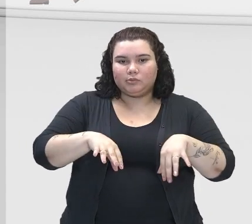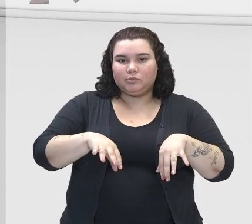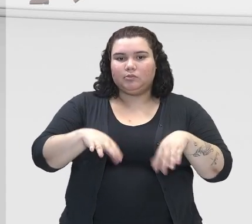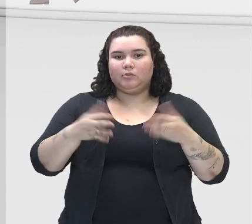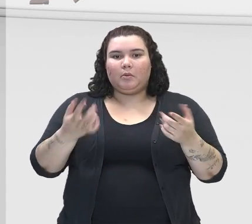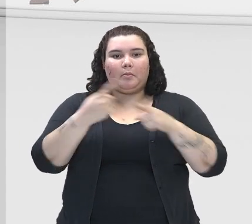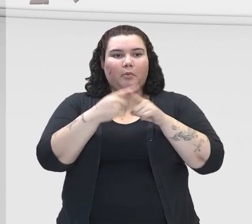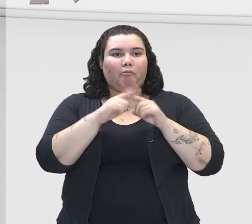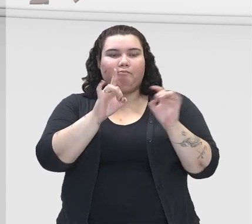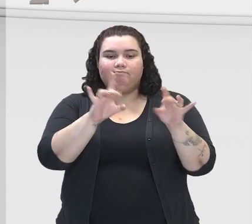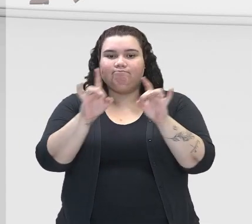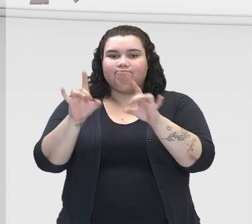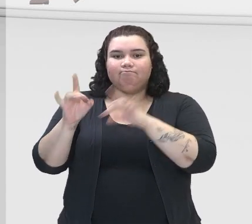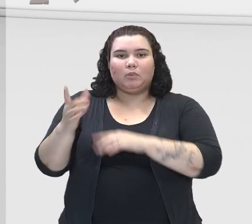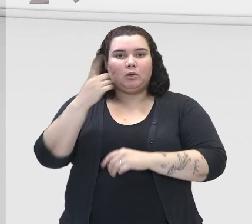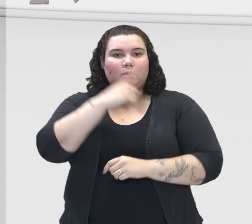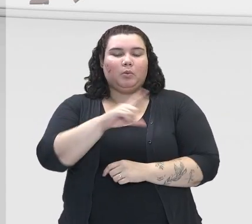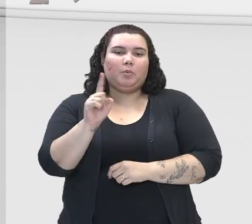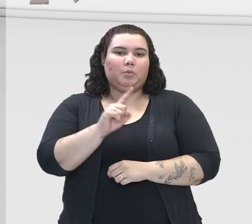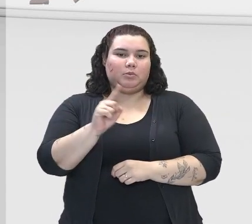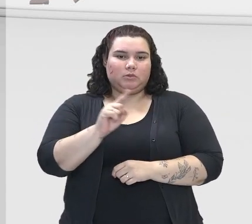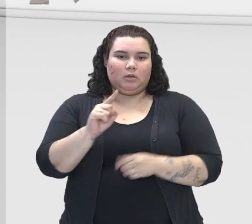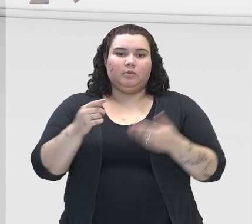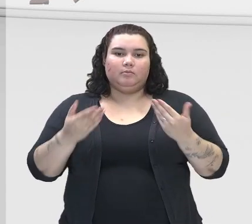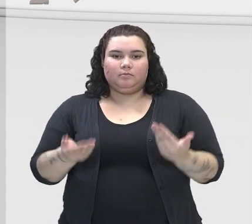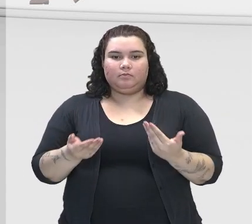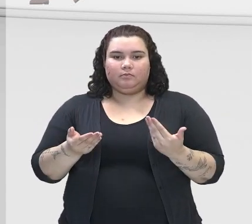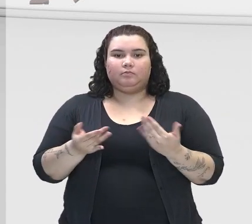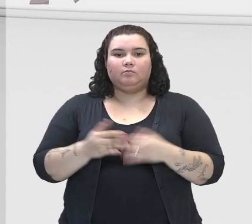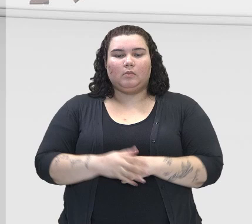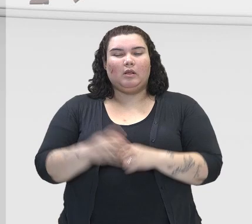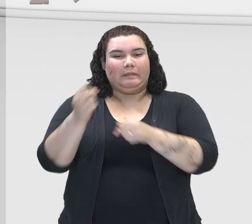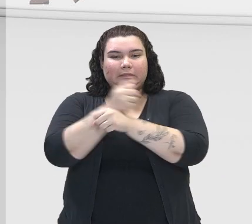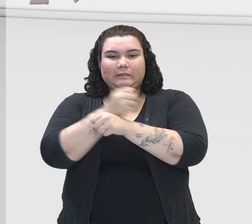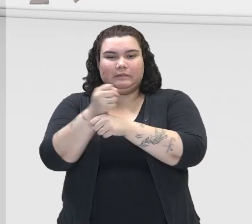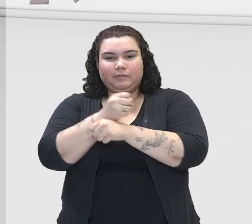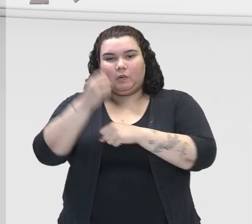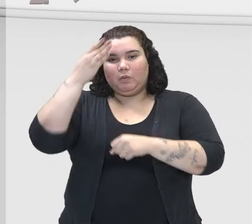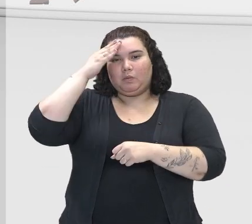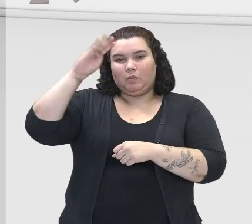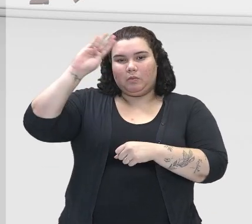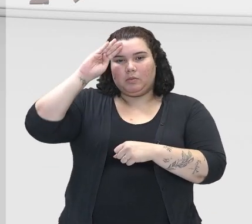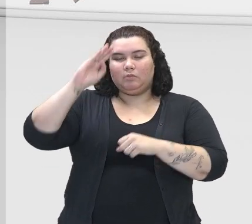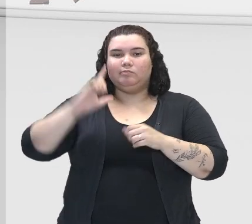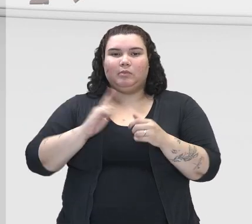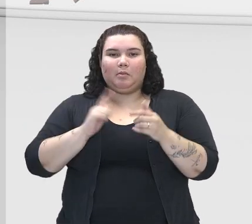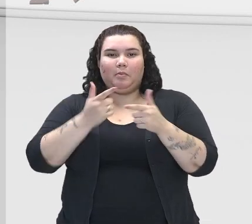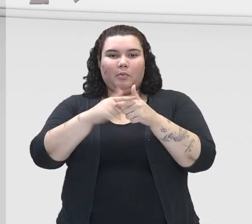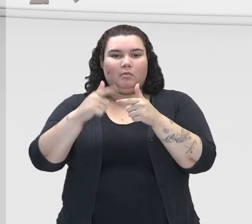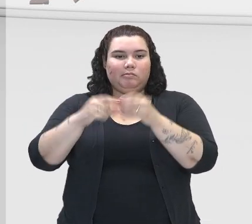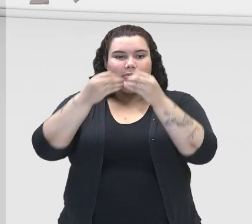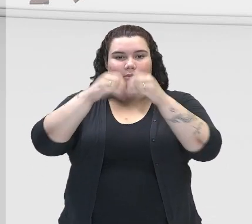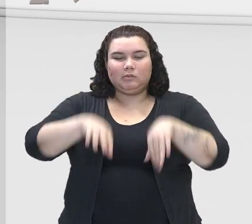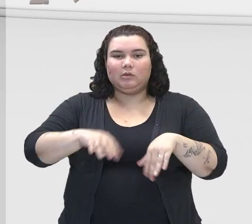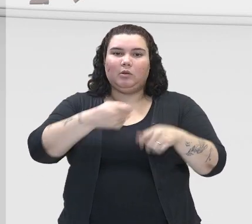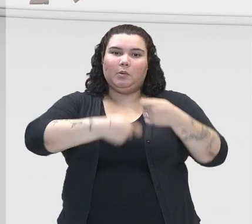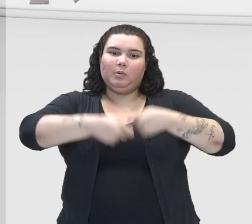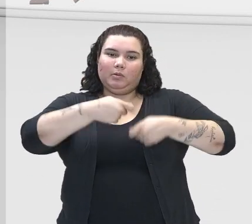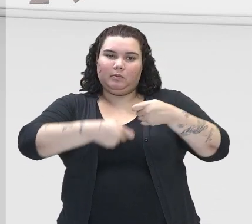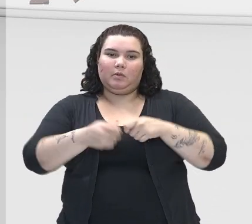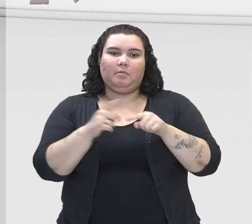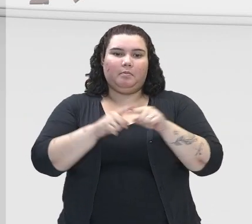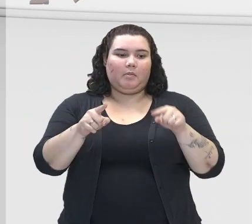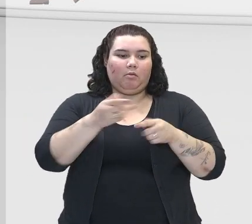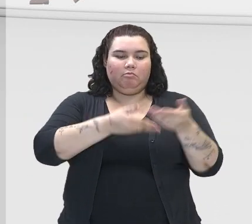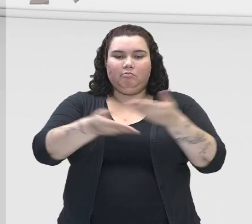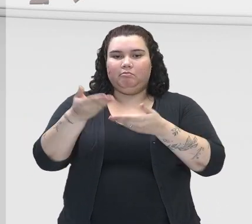porque não consegue negociar com outros países. Então já há muito tempo Cuba sofre aí alguns embargos econômicos, países que não